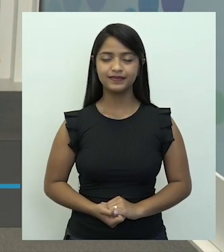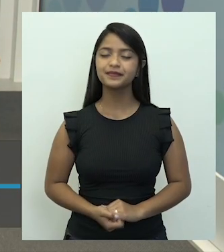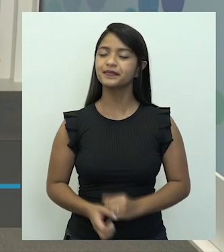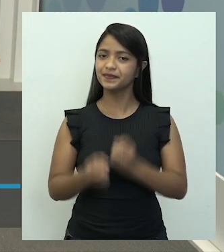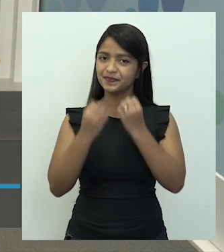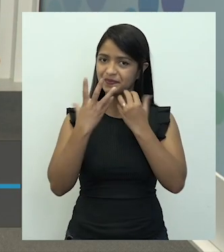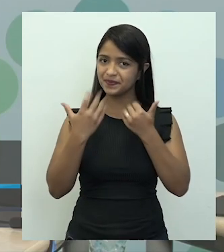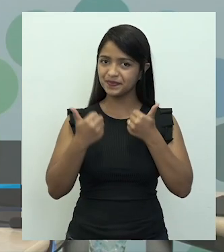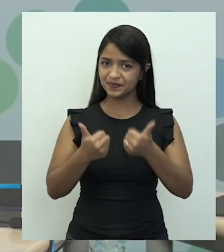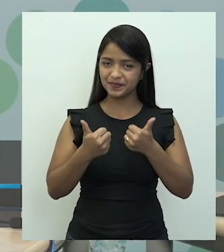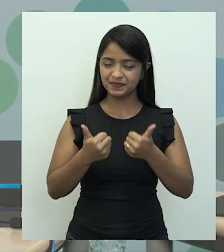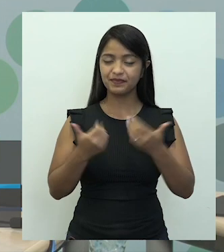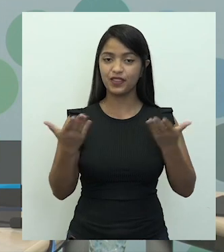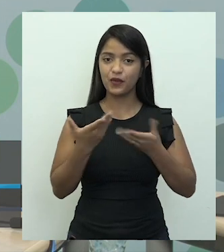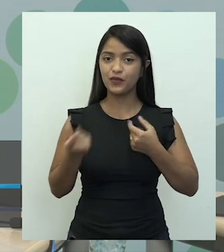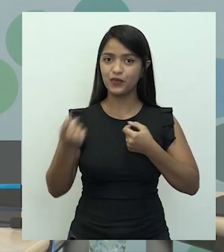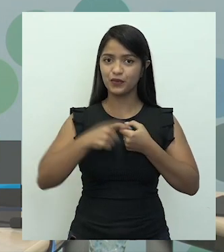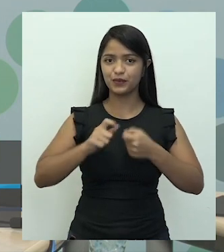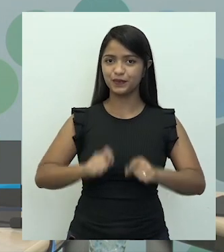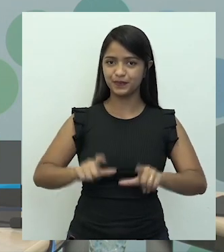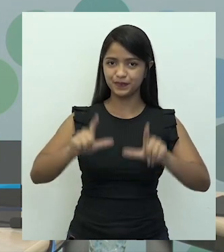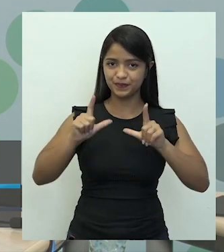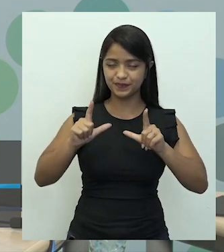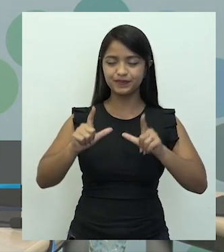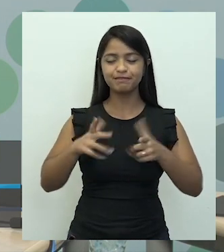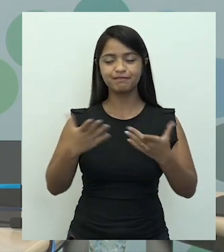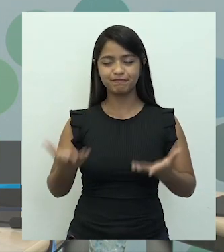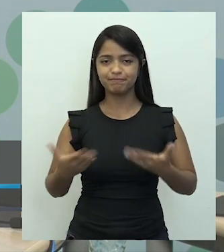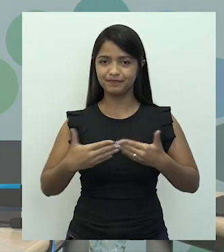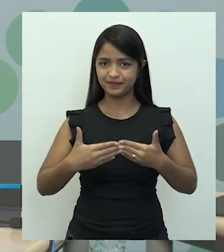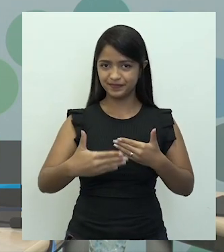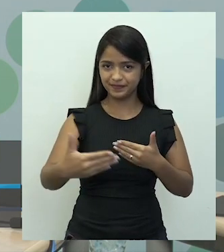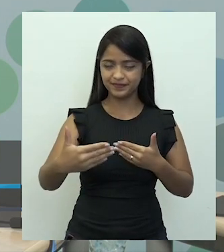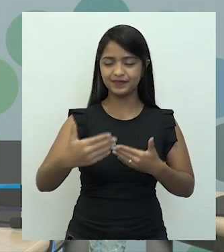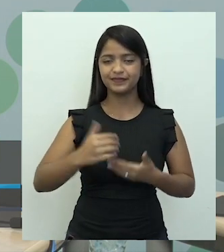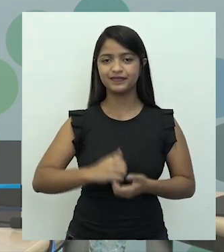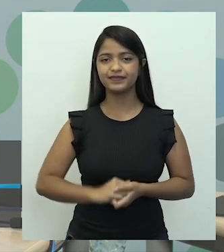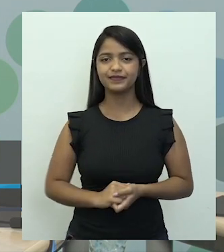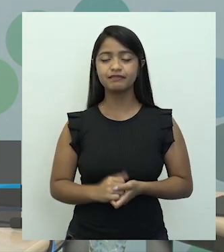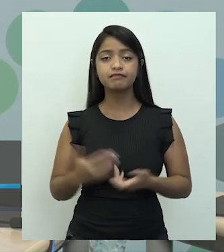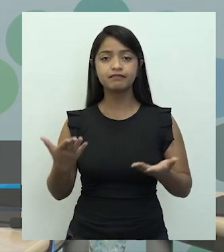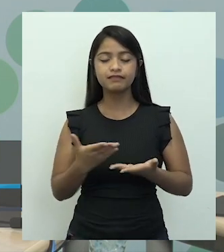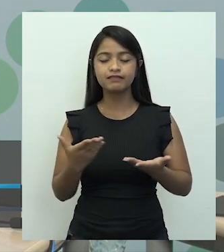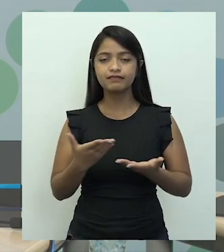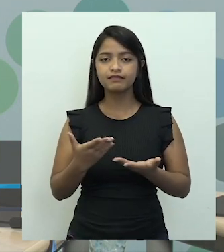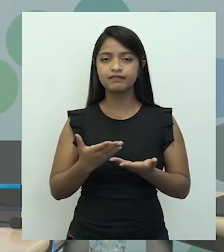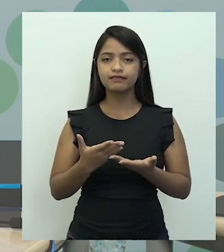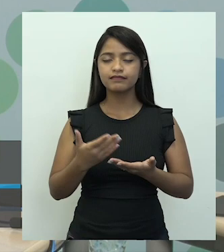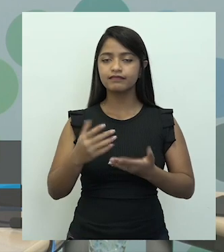Muito bem, voltamos. Então, vamos lá, né? Vamos ver